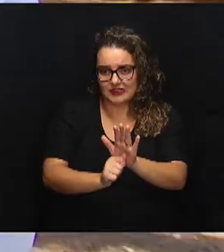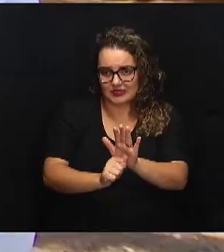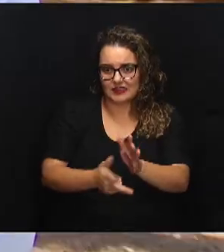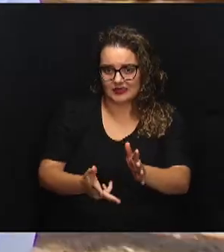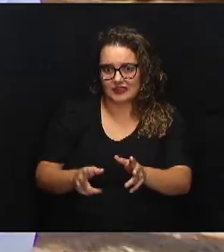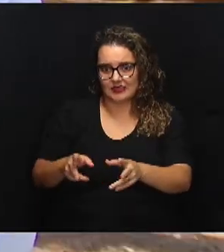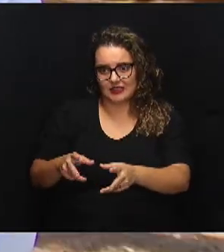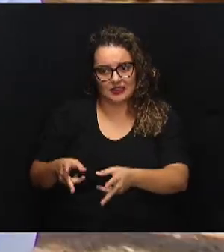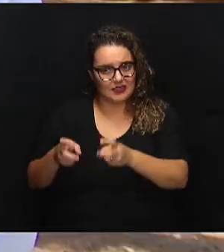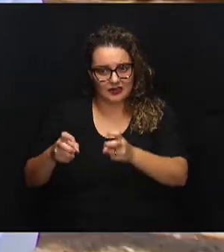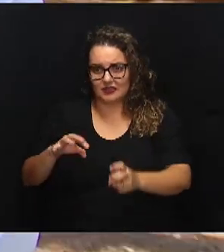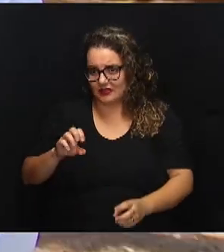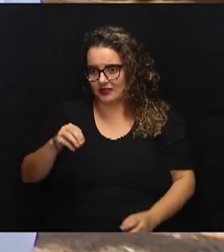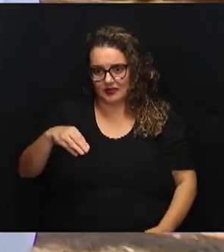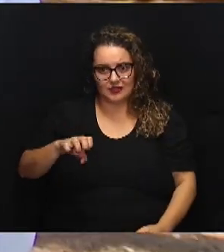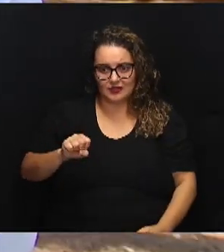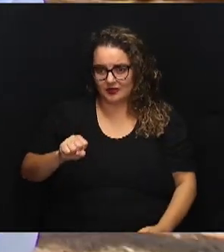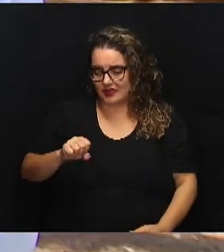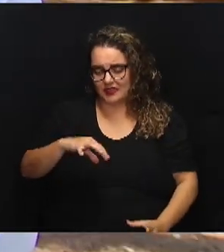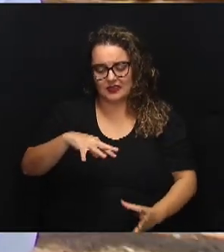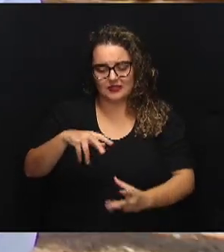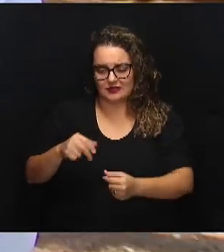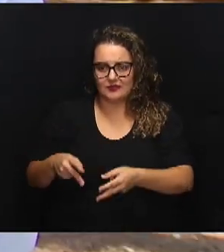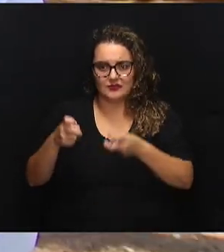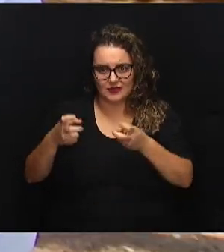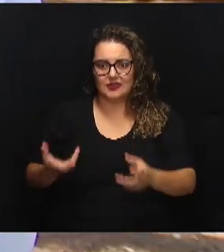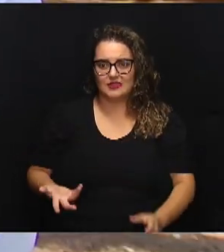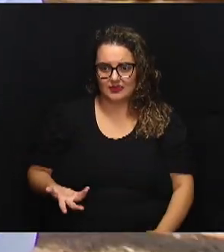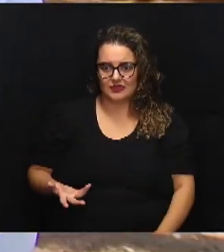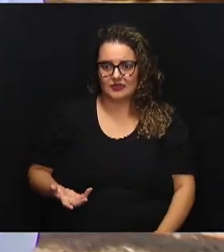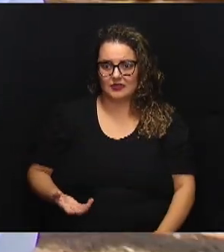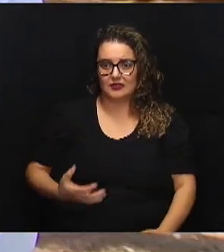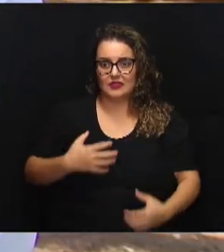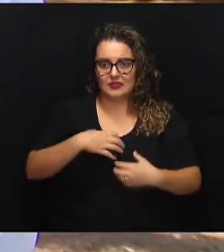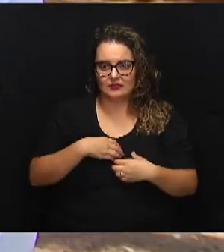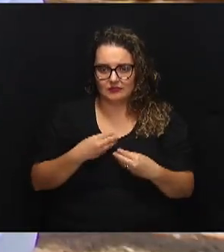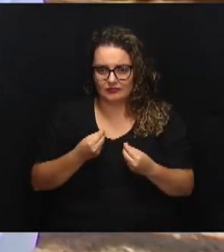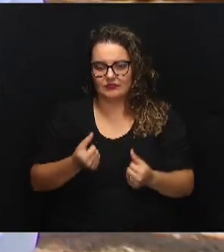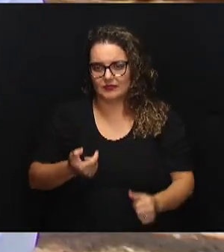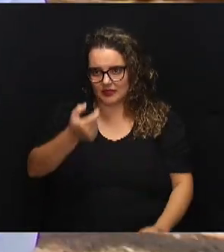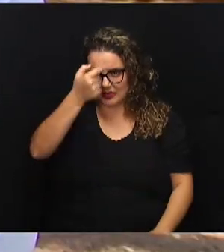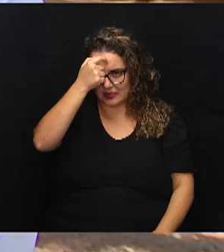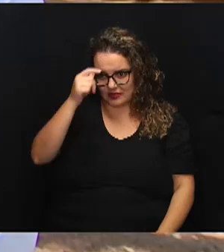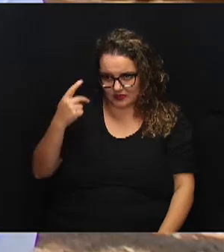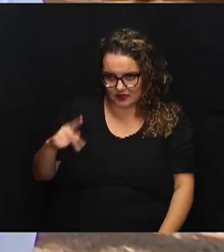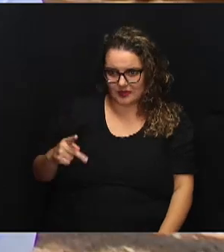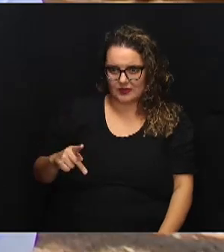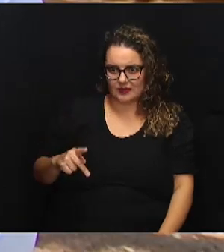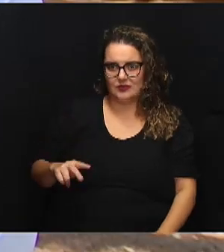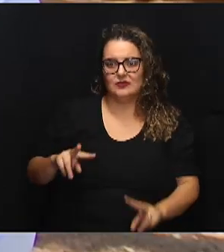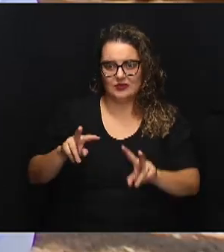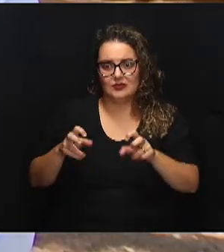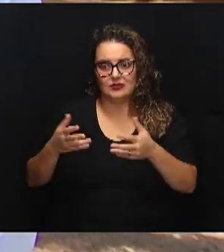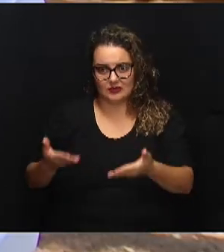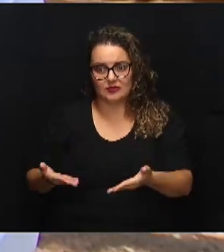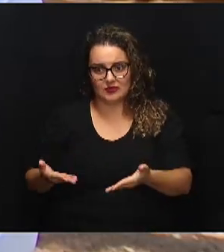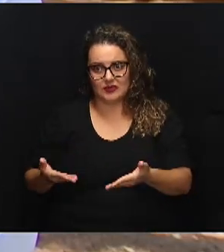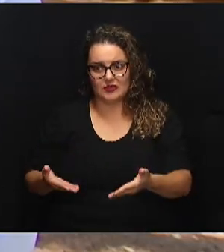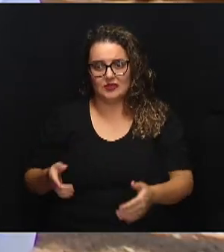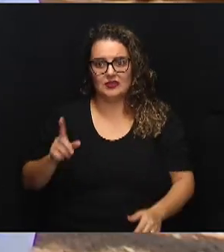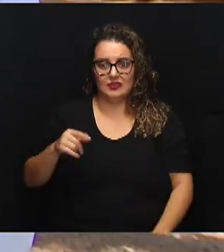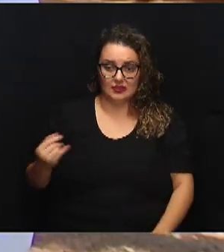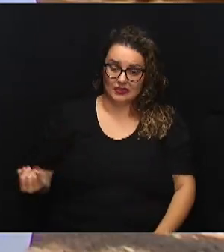pela Organização Mundial da Saúde. E a sensibilização e conscientização deles sobre isso é